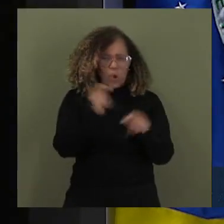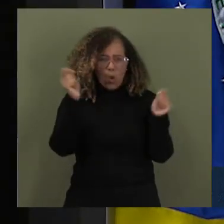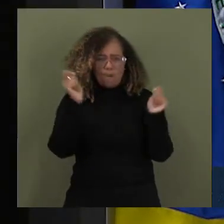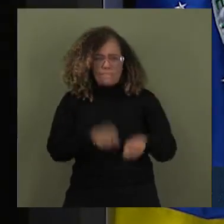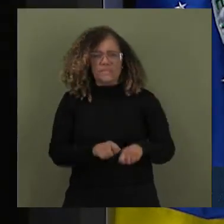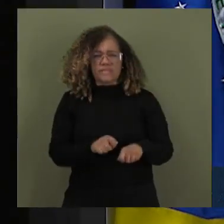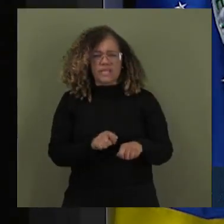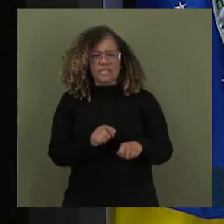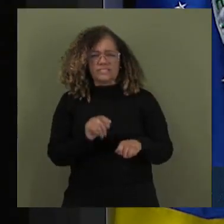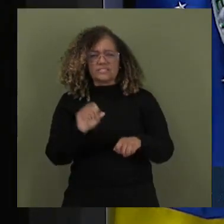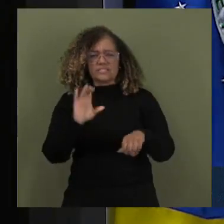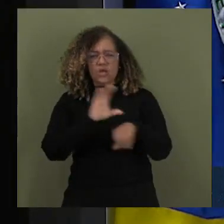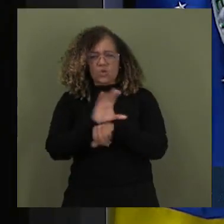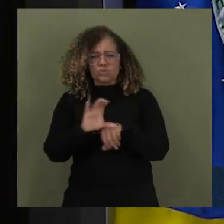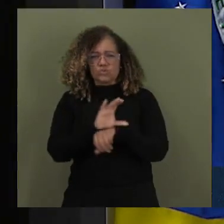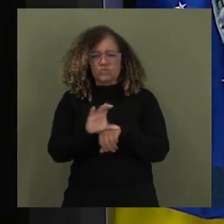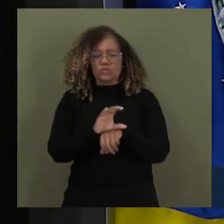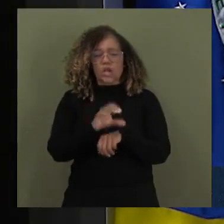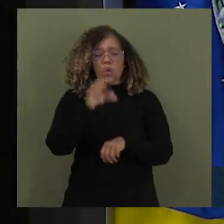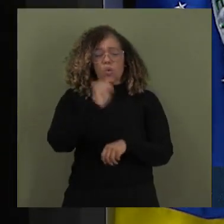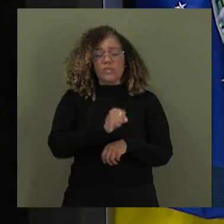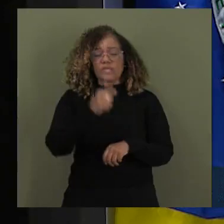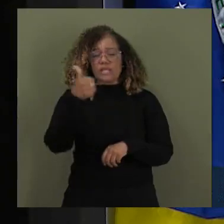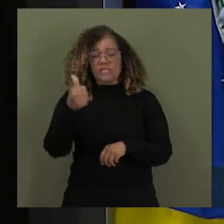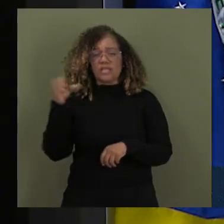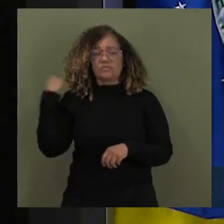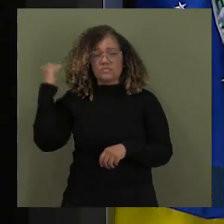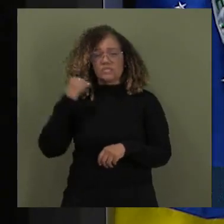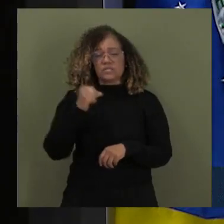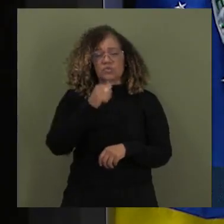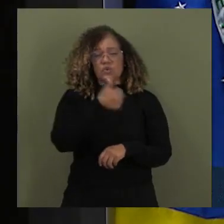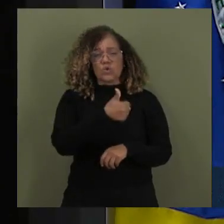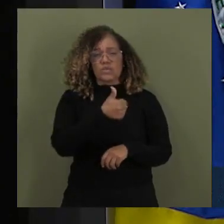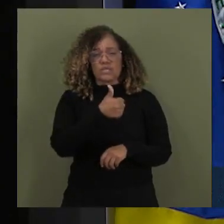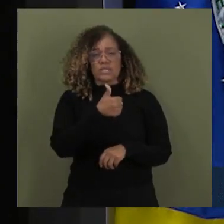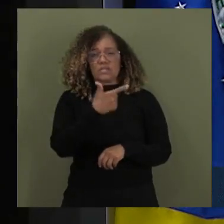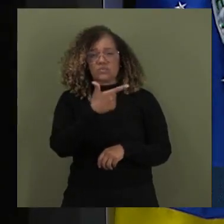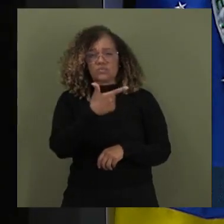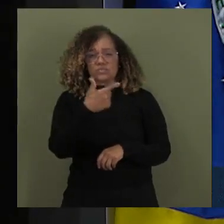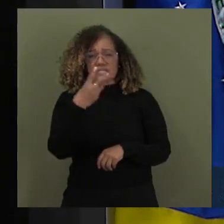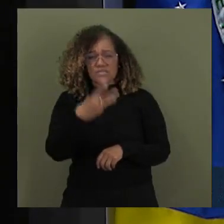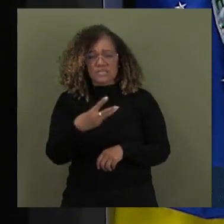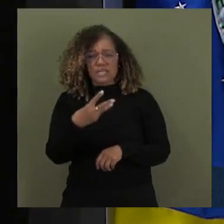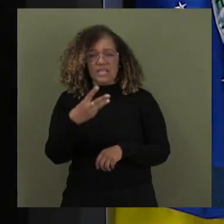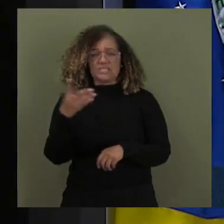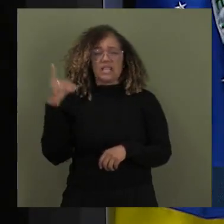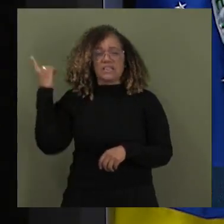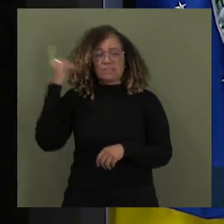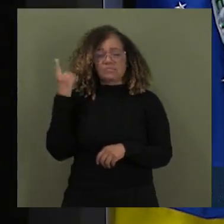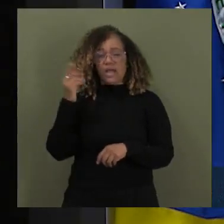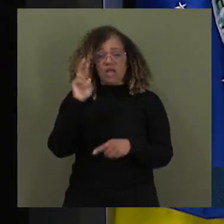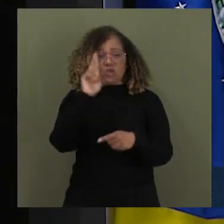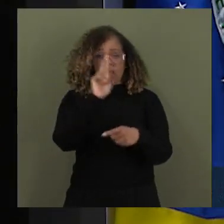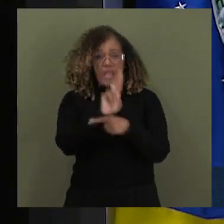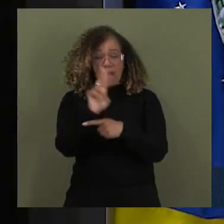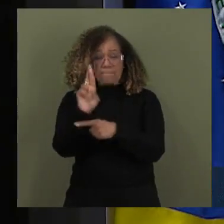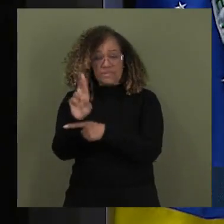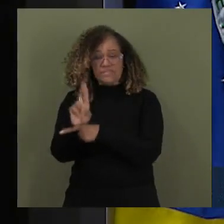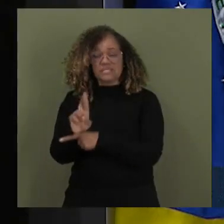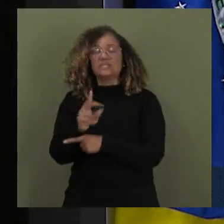constitucional de 81 senadores, 513 deputados, que são os legítimos representantes da